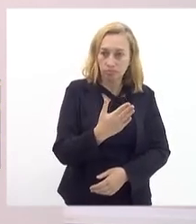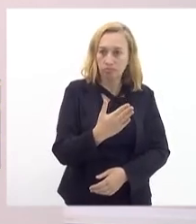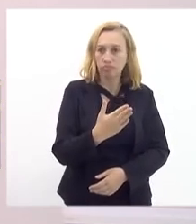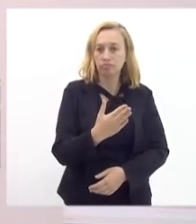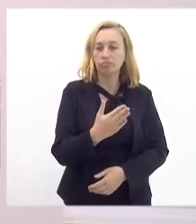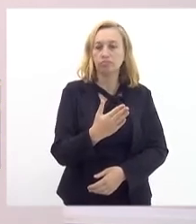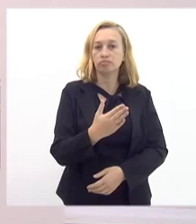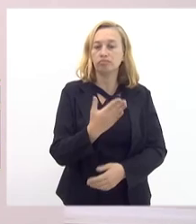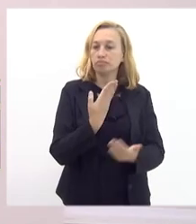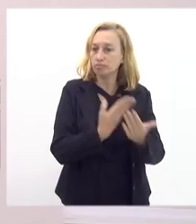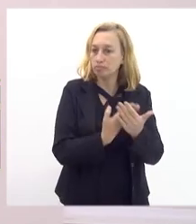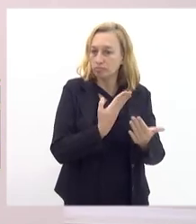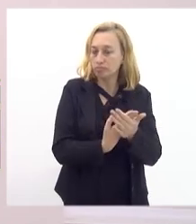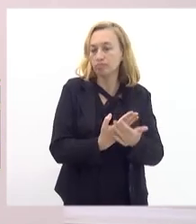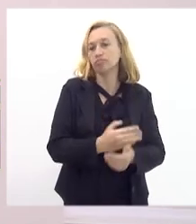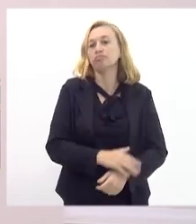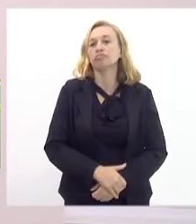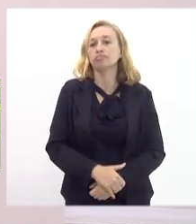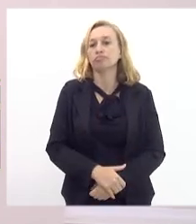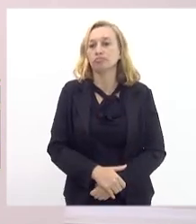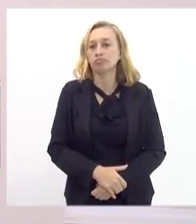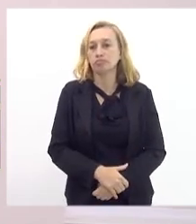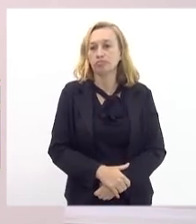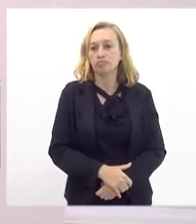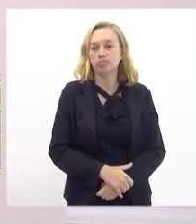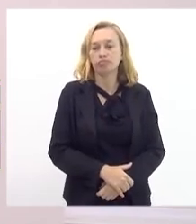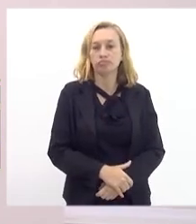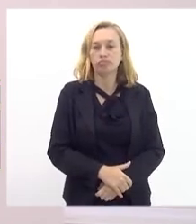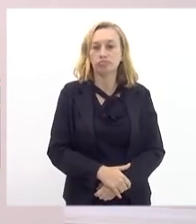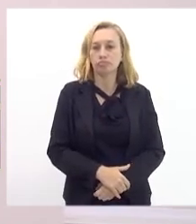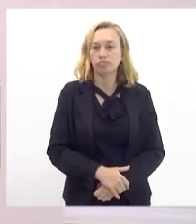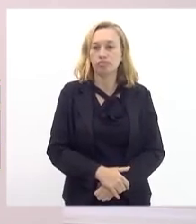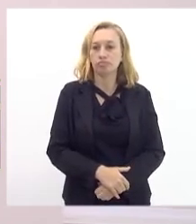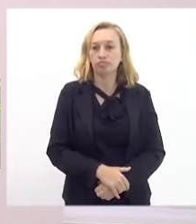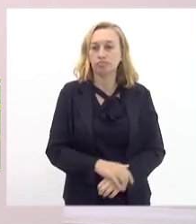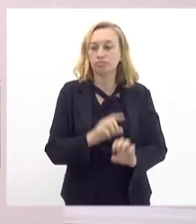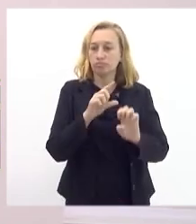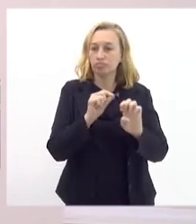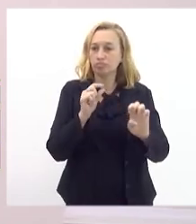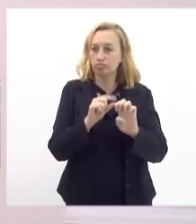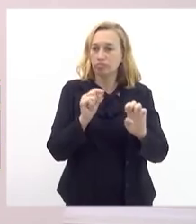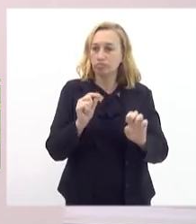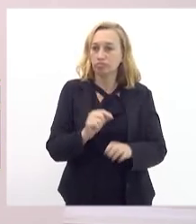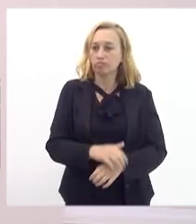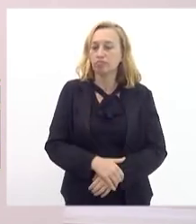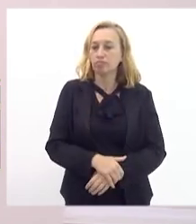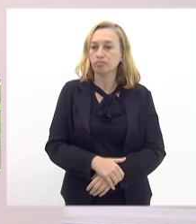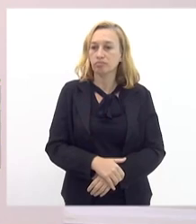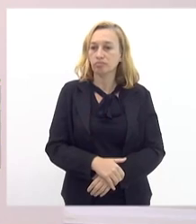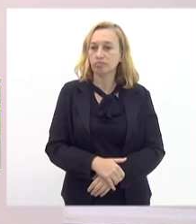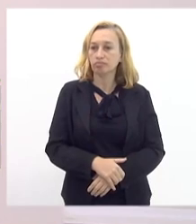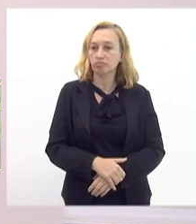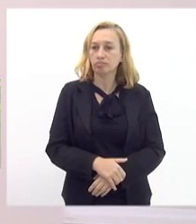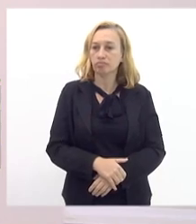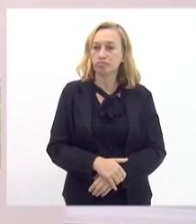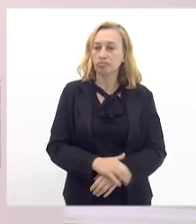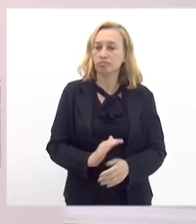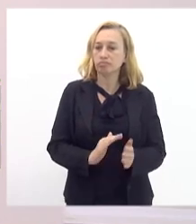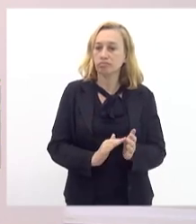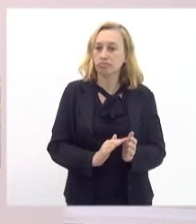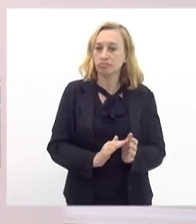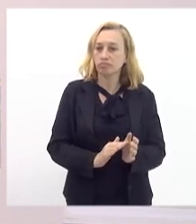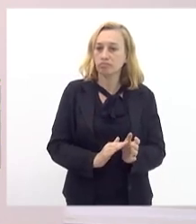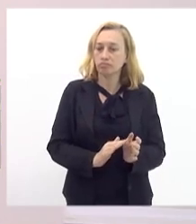e dispensa de Fundamental e medio forma nenhuma o empreendimento foi dispensado de estudo ambiental